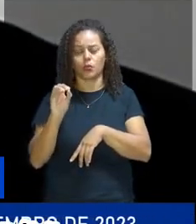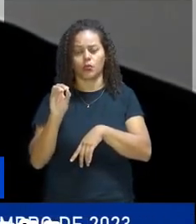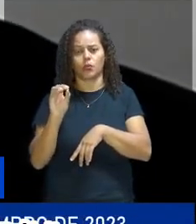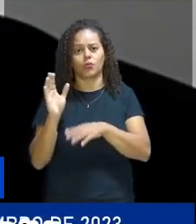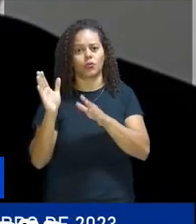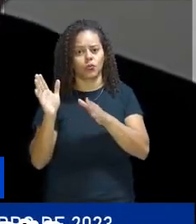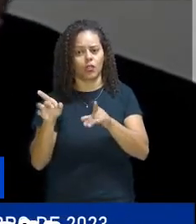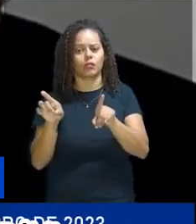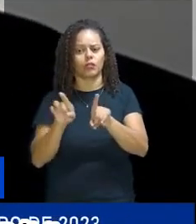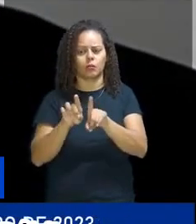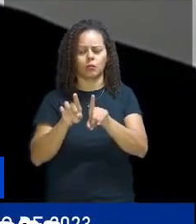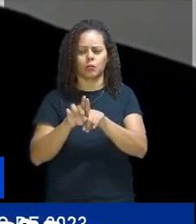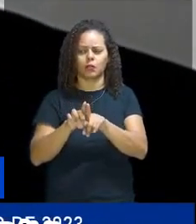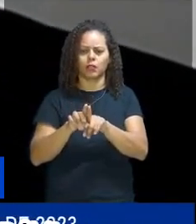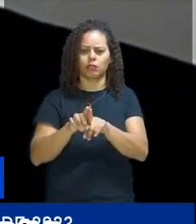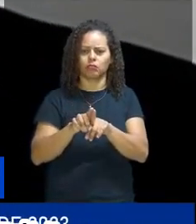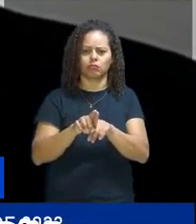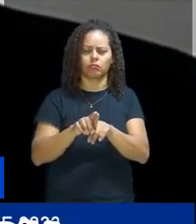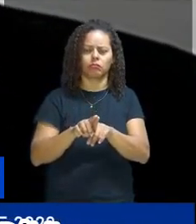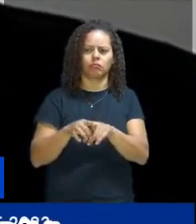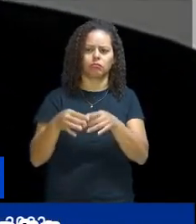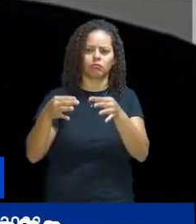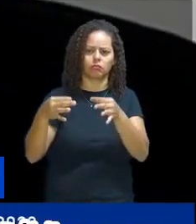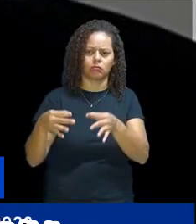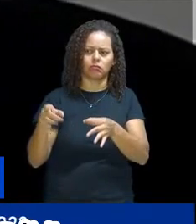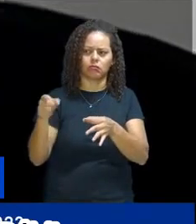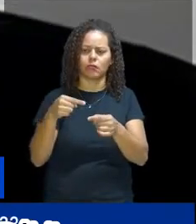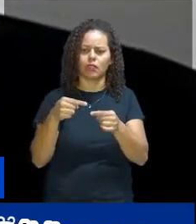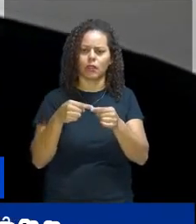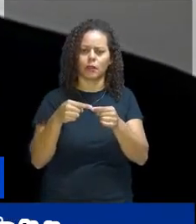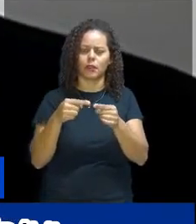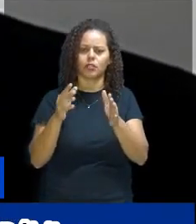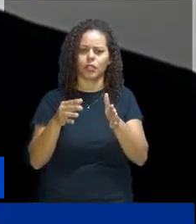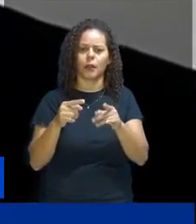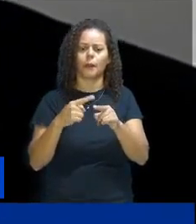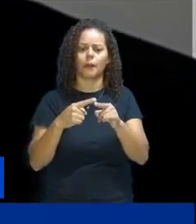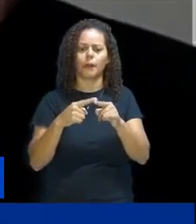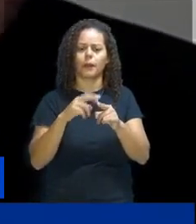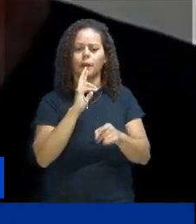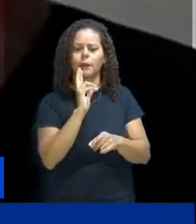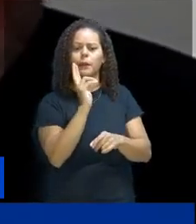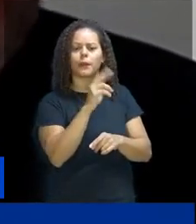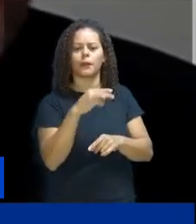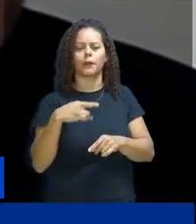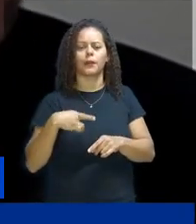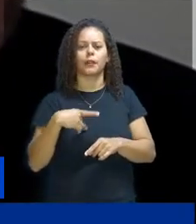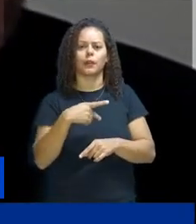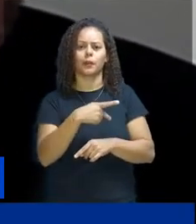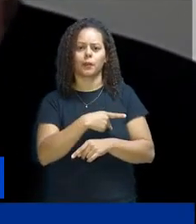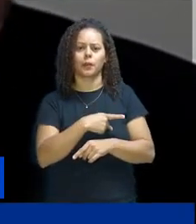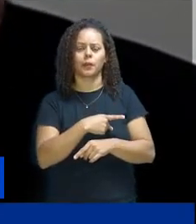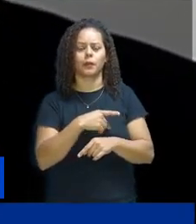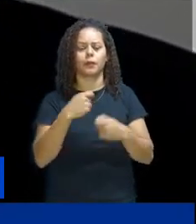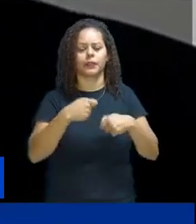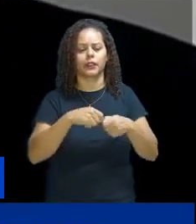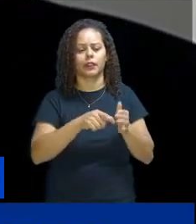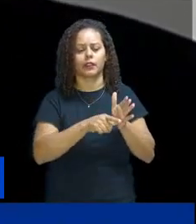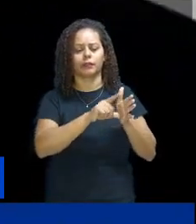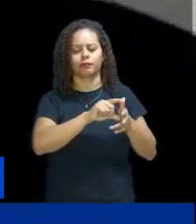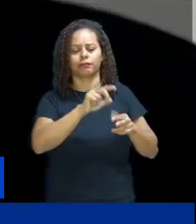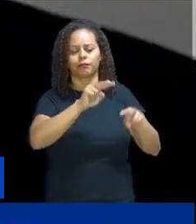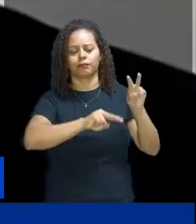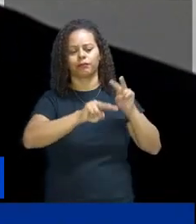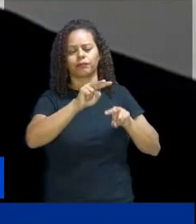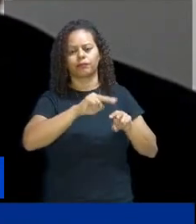questão da competência do Ministério Público para fazer a avaliação contábil. Tá? E